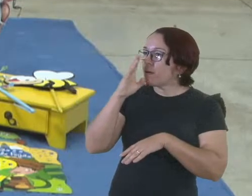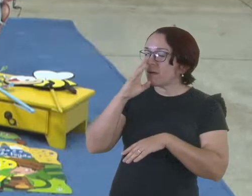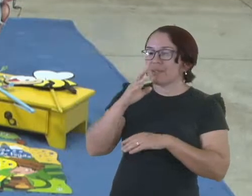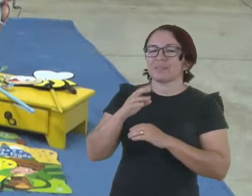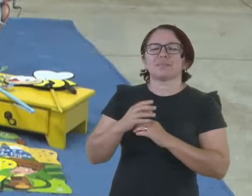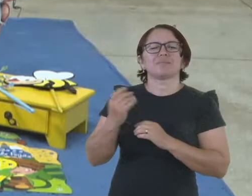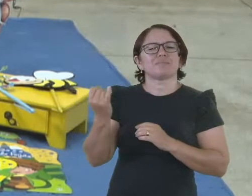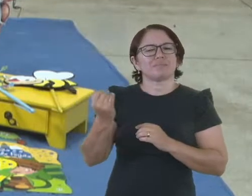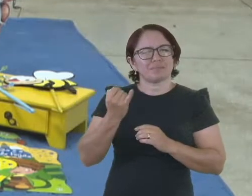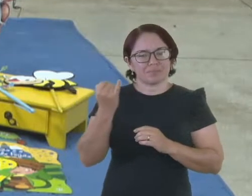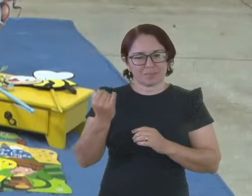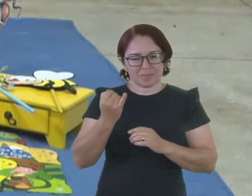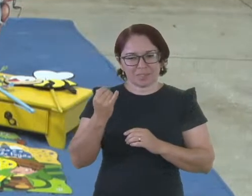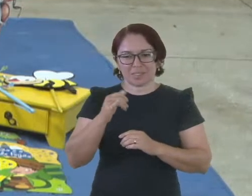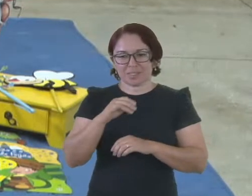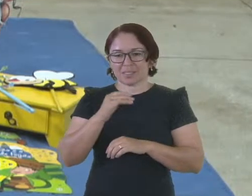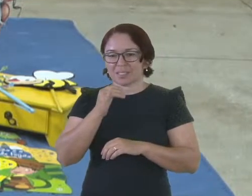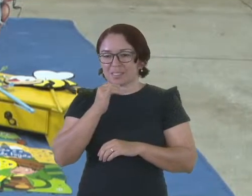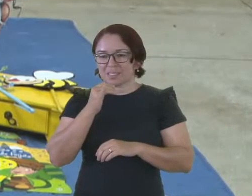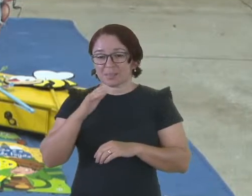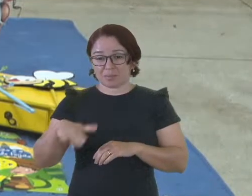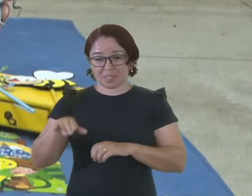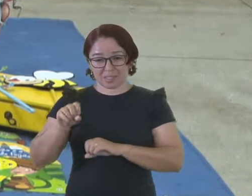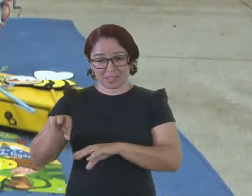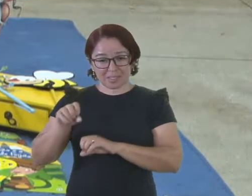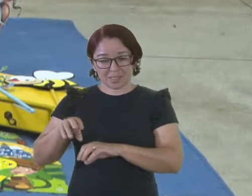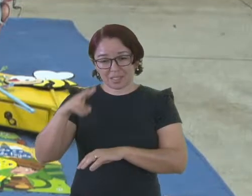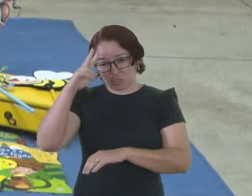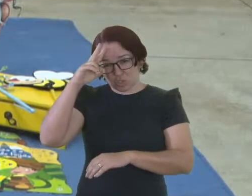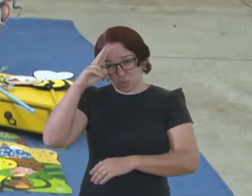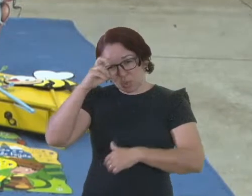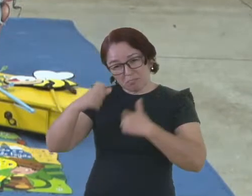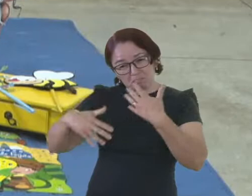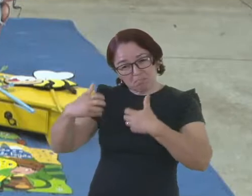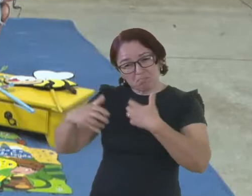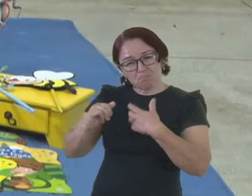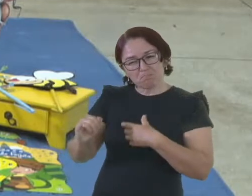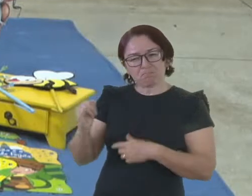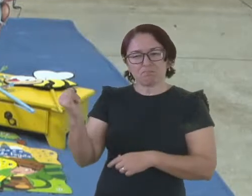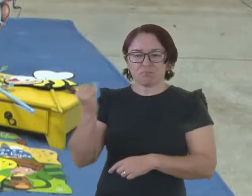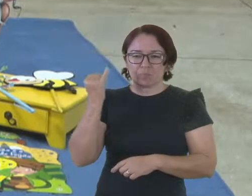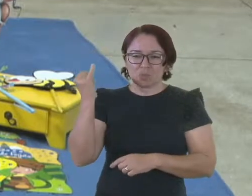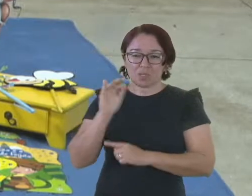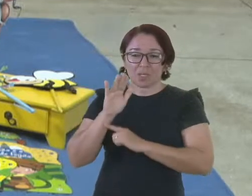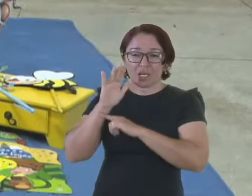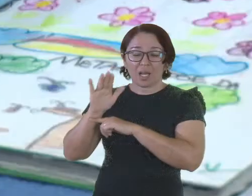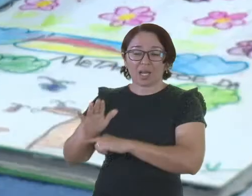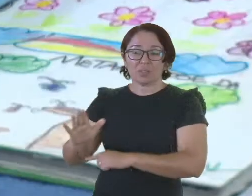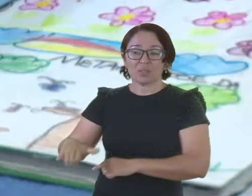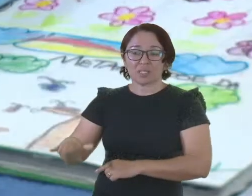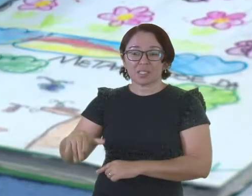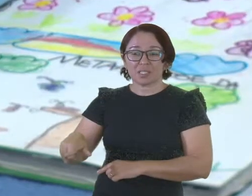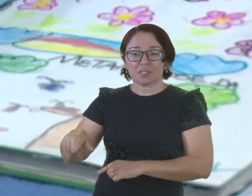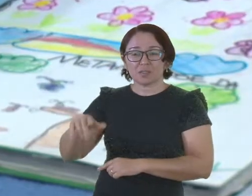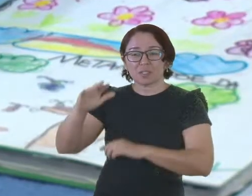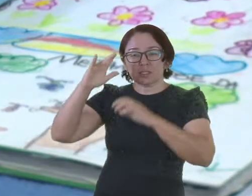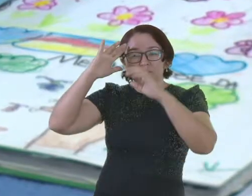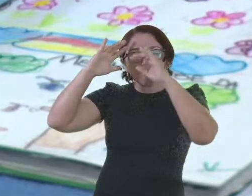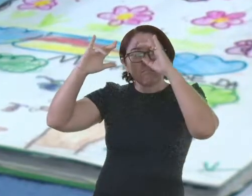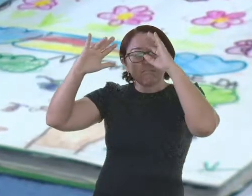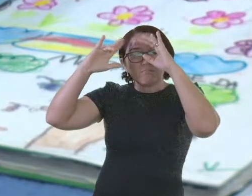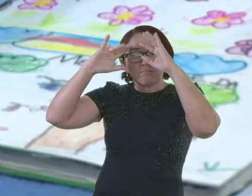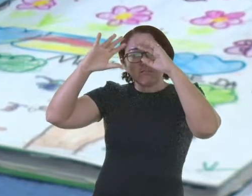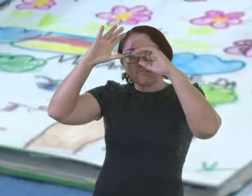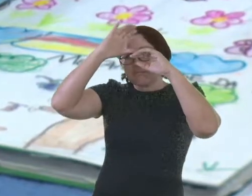extremamente importante. É através da contação de história onde a criança vai estimular a sua aprendizagem através da